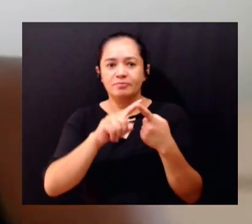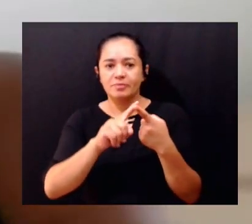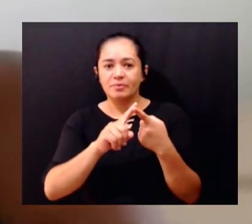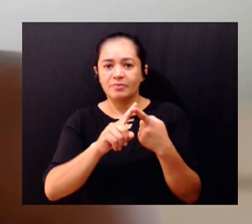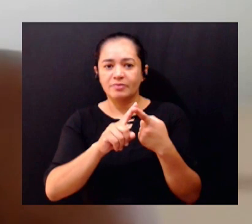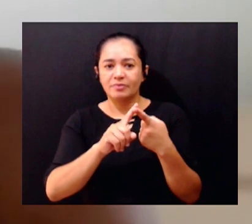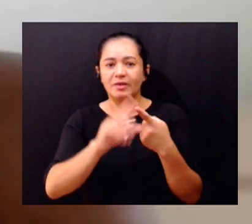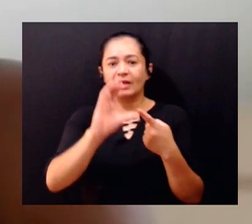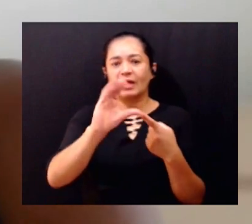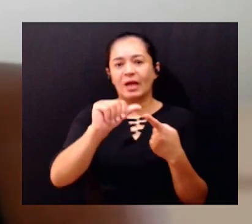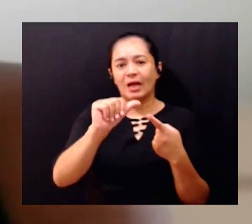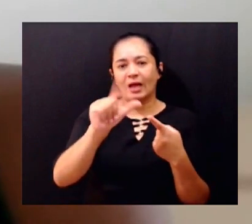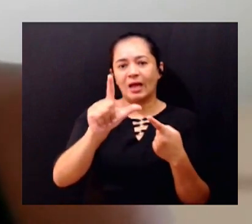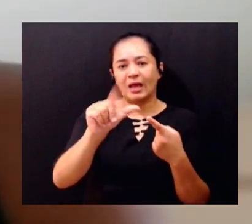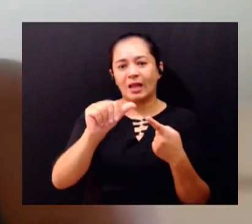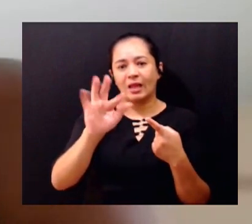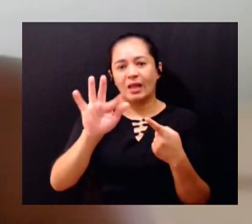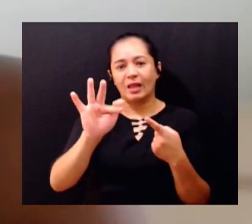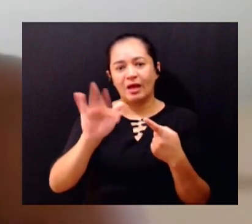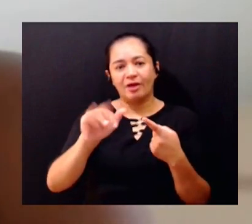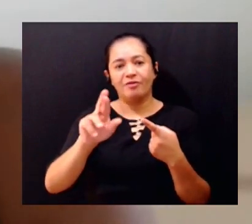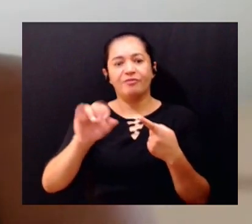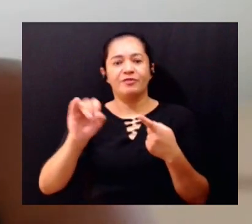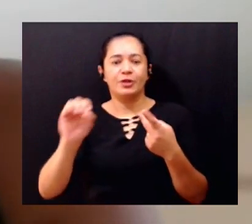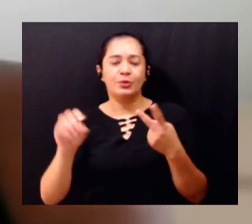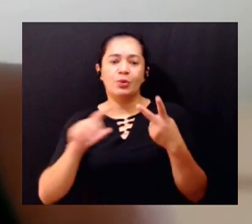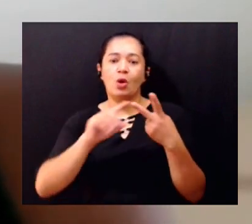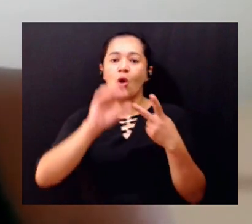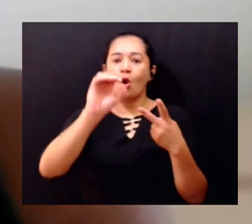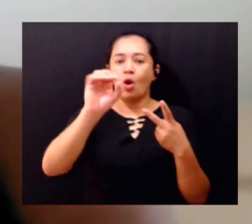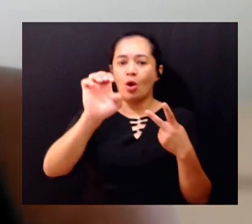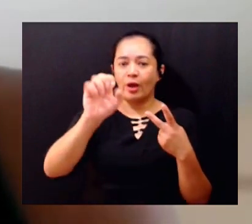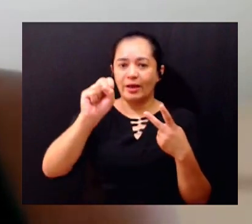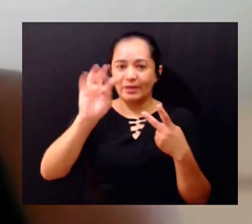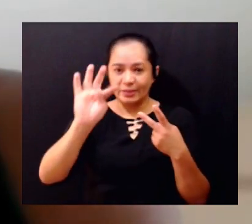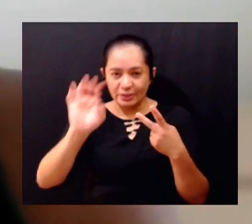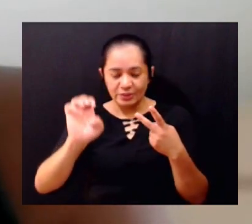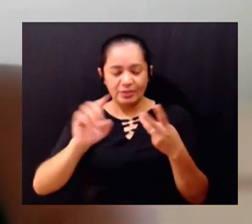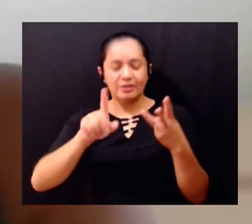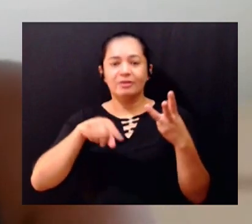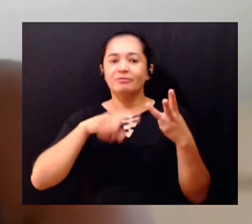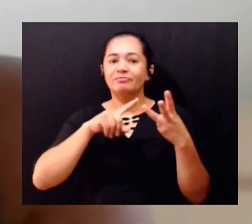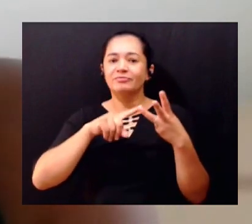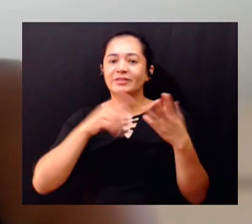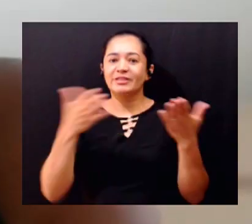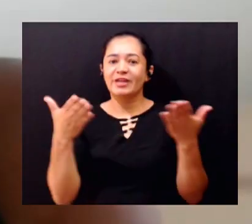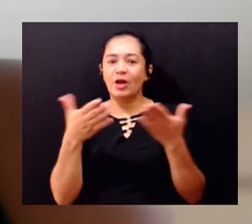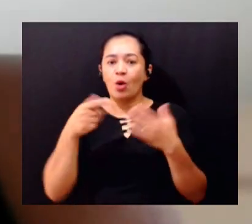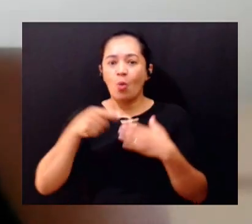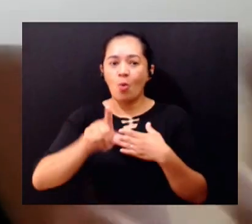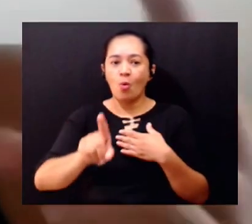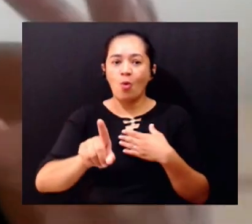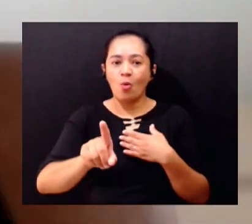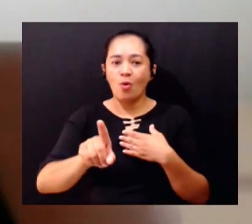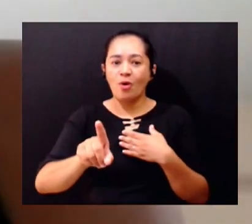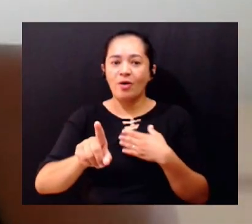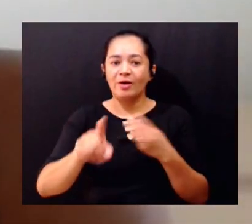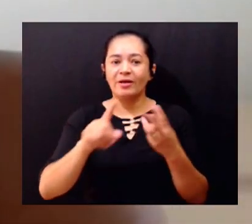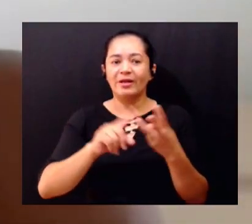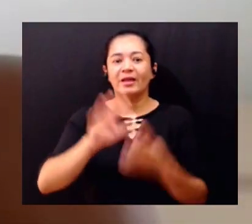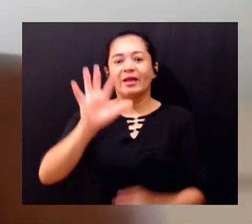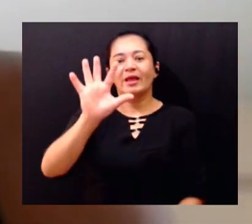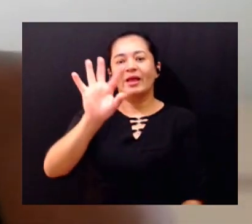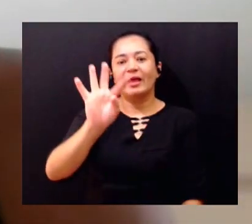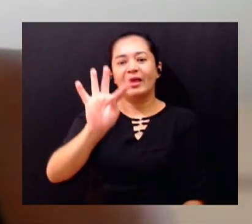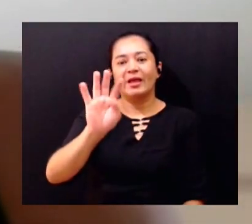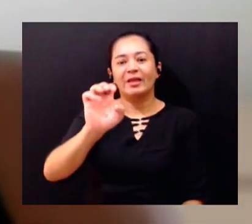terror, faz a revista Oeste Brasil, de faroeste. E agora, o nosso último lançamento, que é Terrir, que é humor